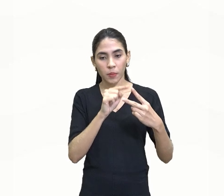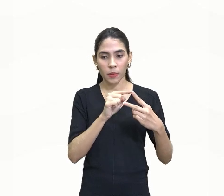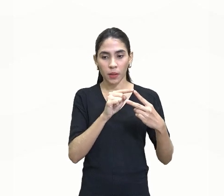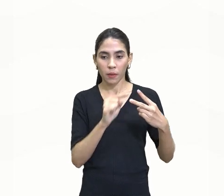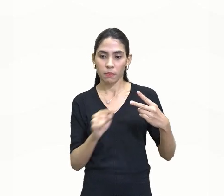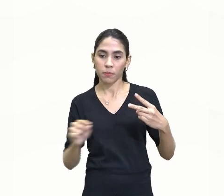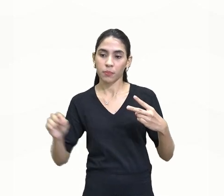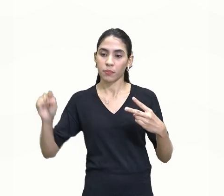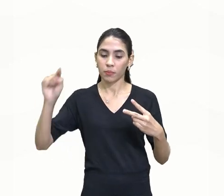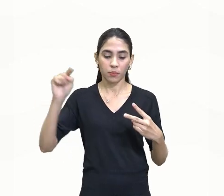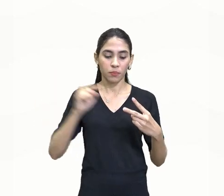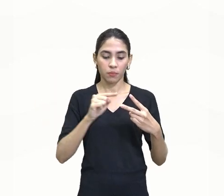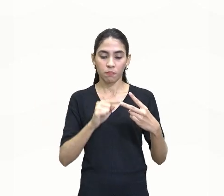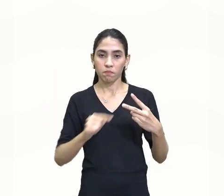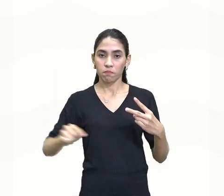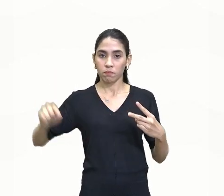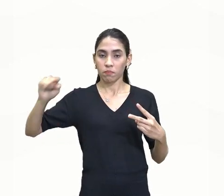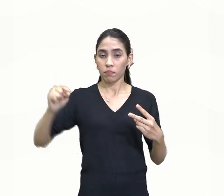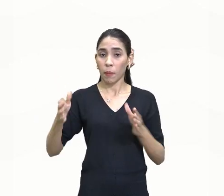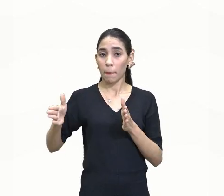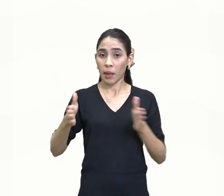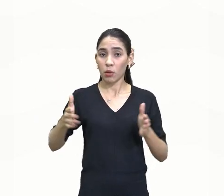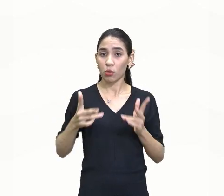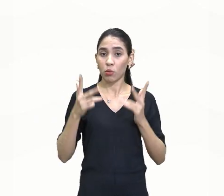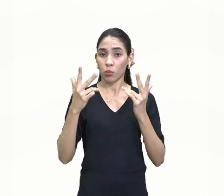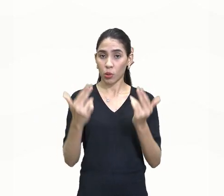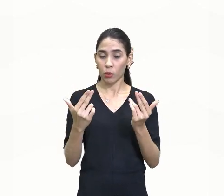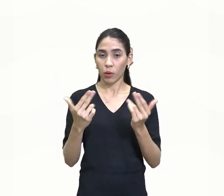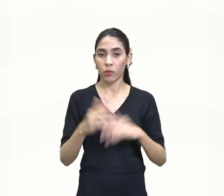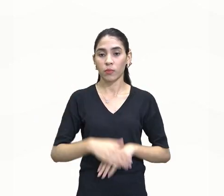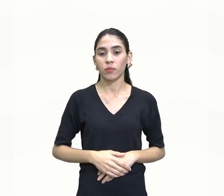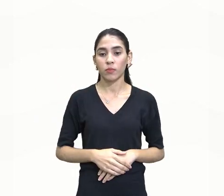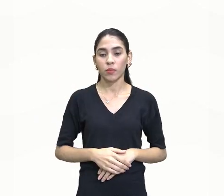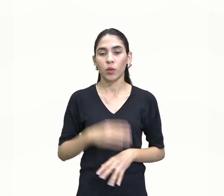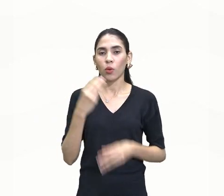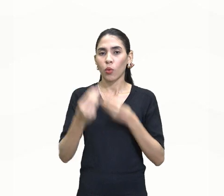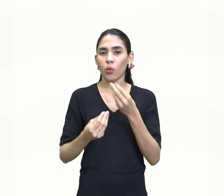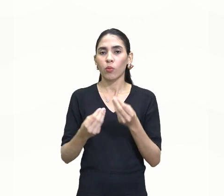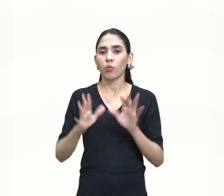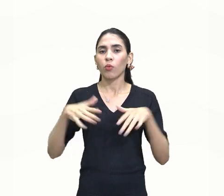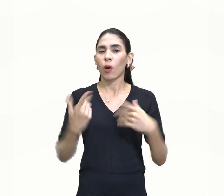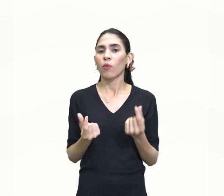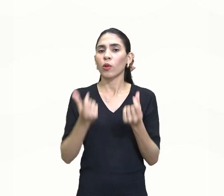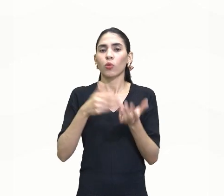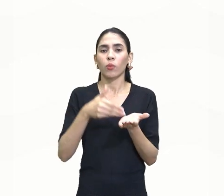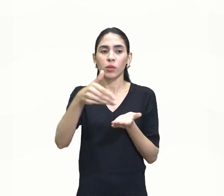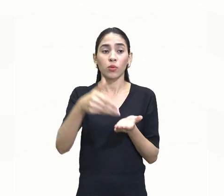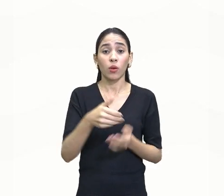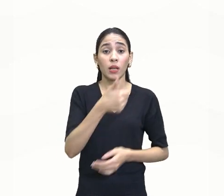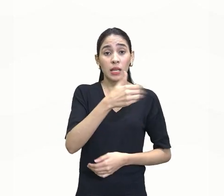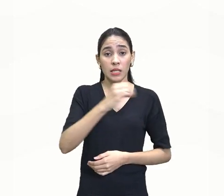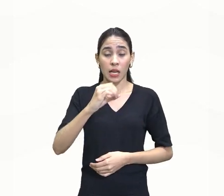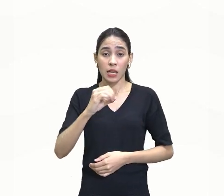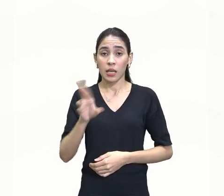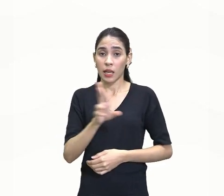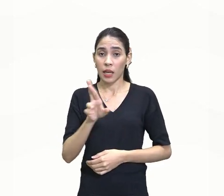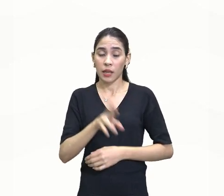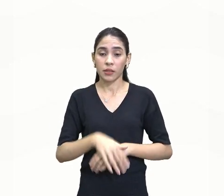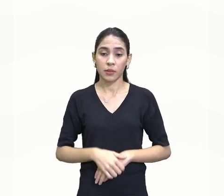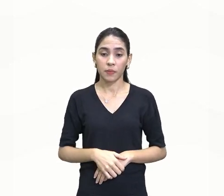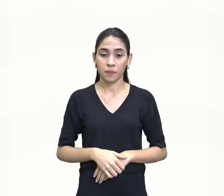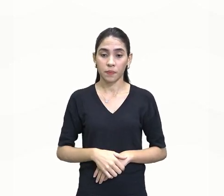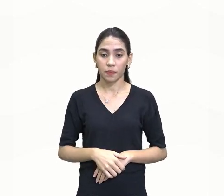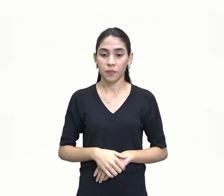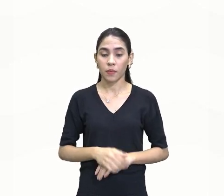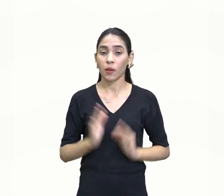ó, é de R$100. Começou com quanto? Começou com R$100, mas pode ser um valor menor. E o tempo aqui,